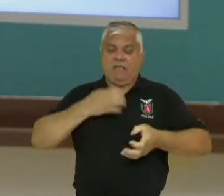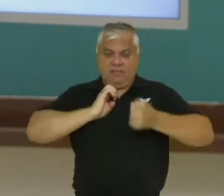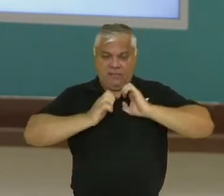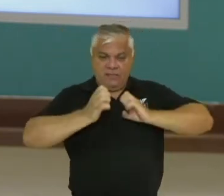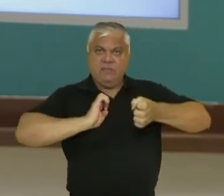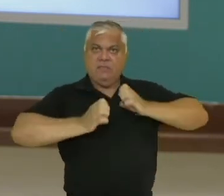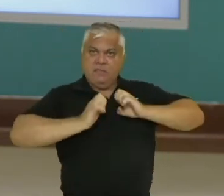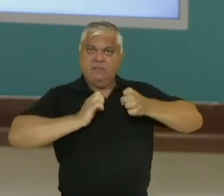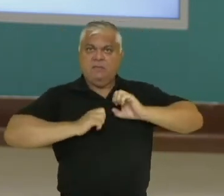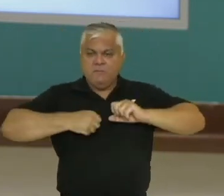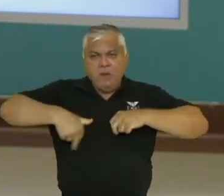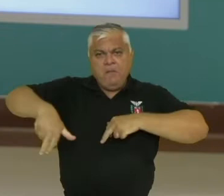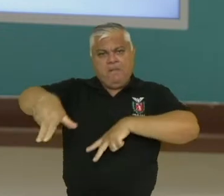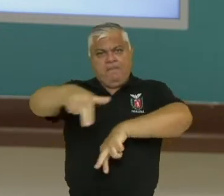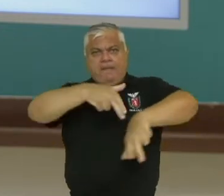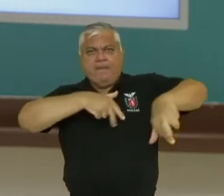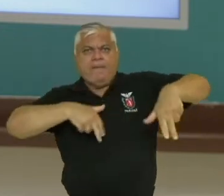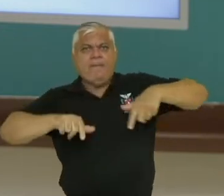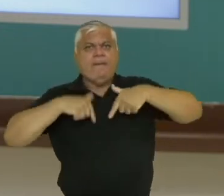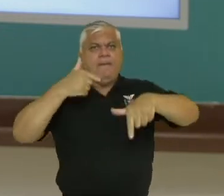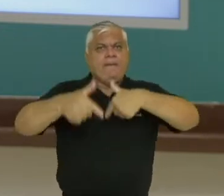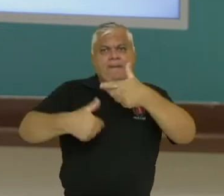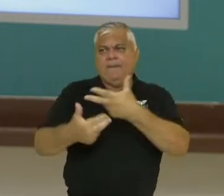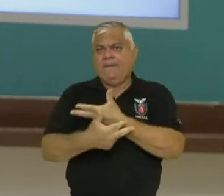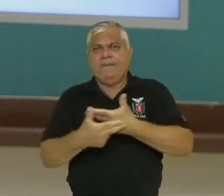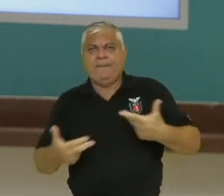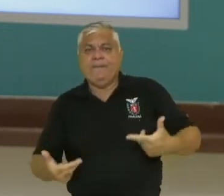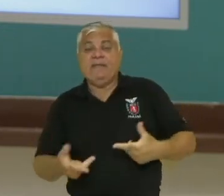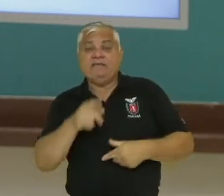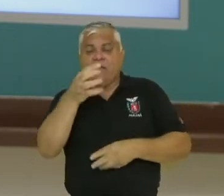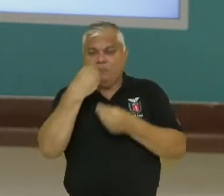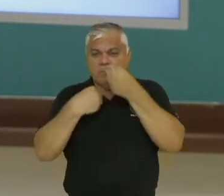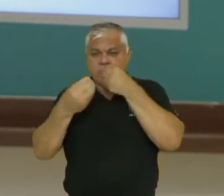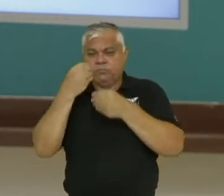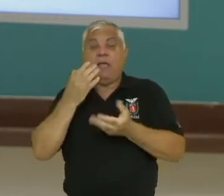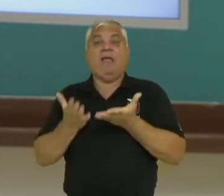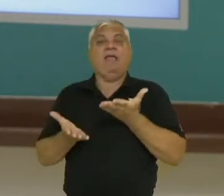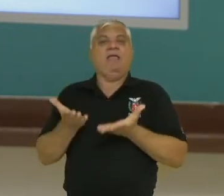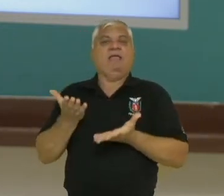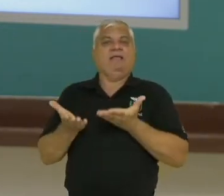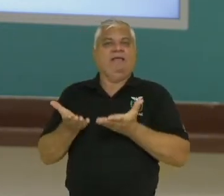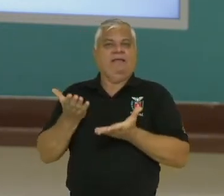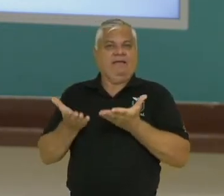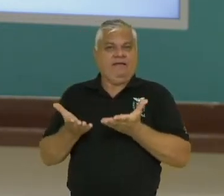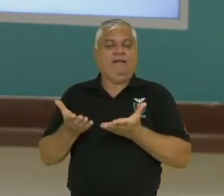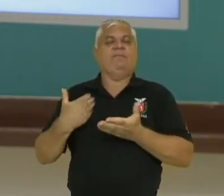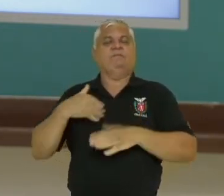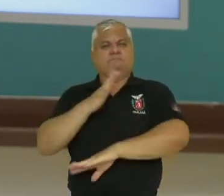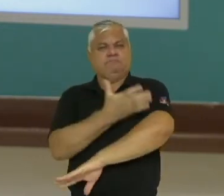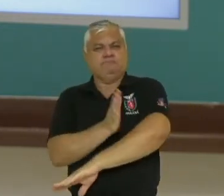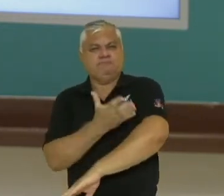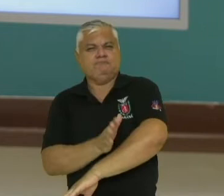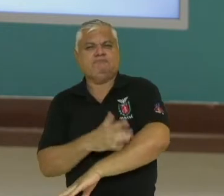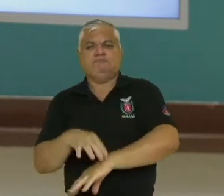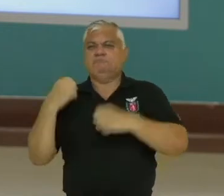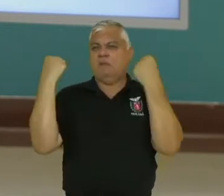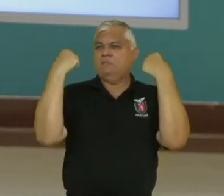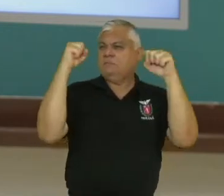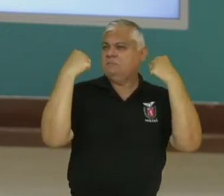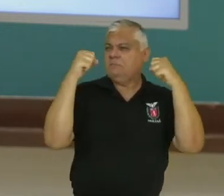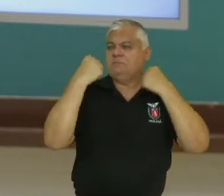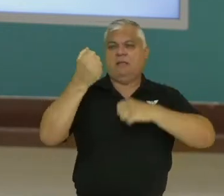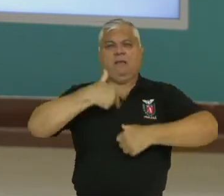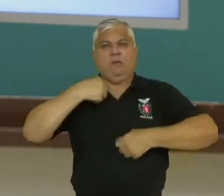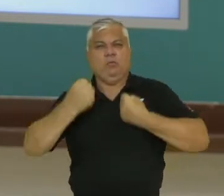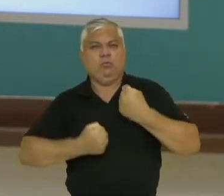as atividades. Se você consome uma quantidade suficiente e você pratica atividade física, você se